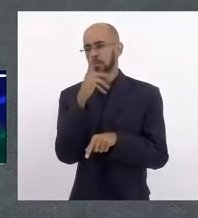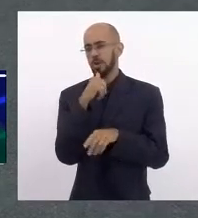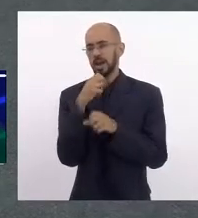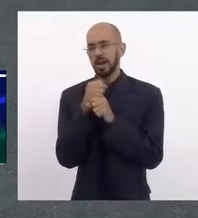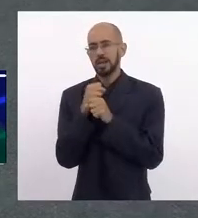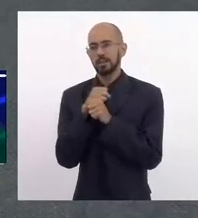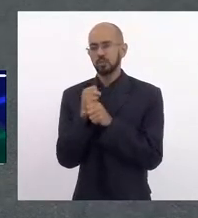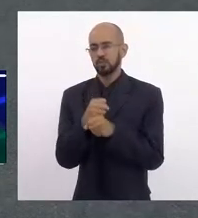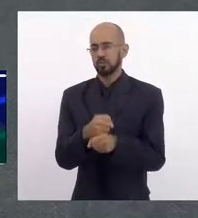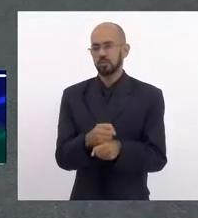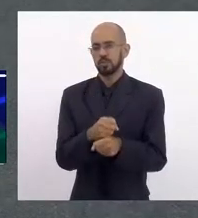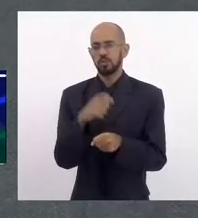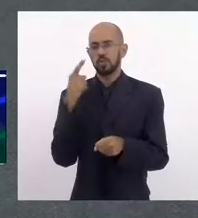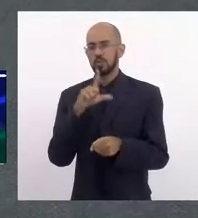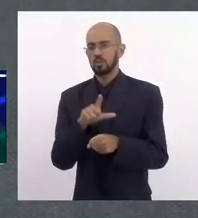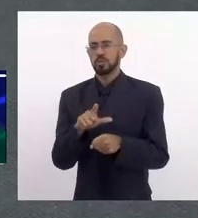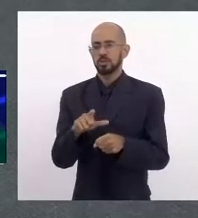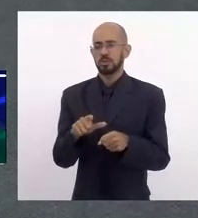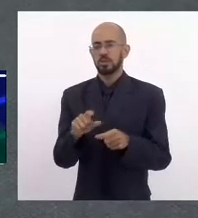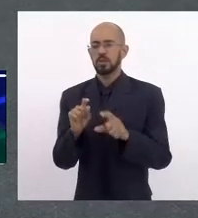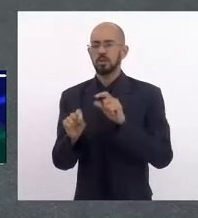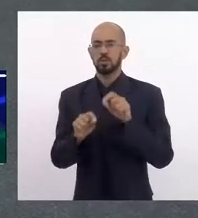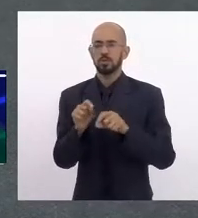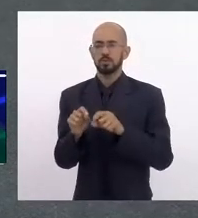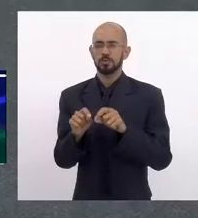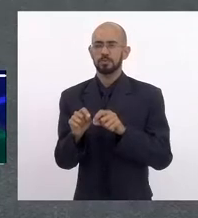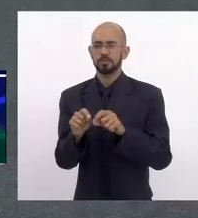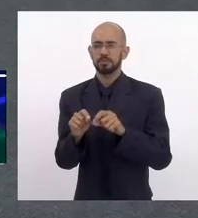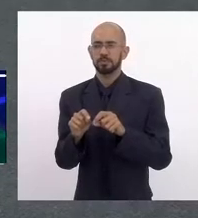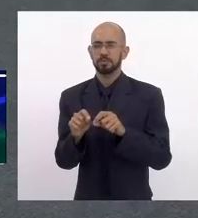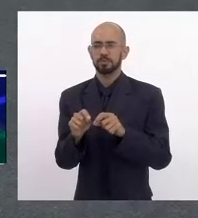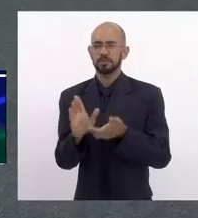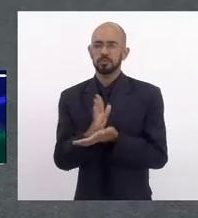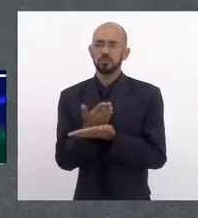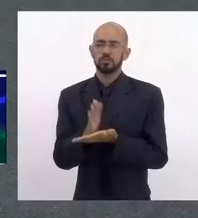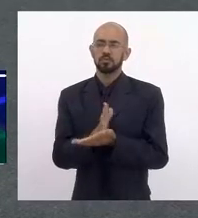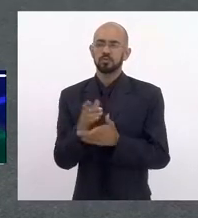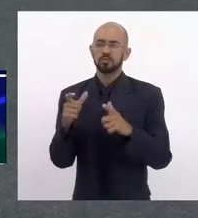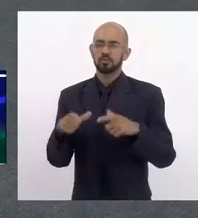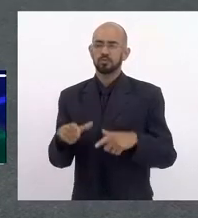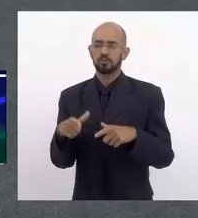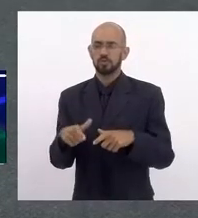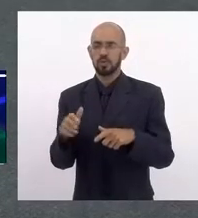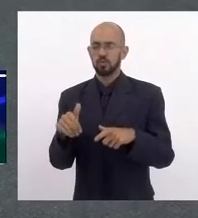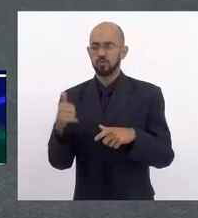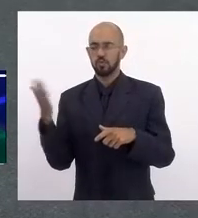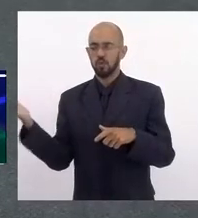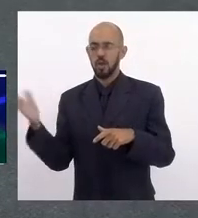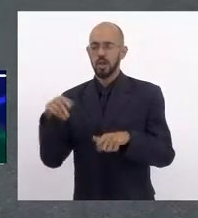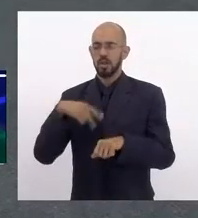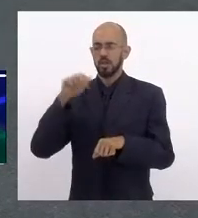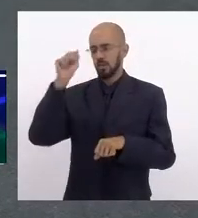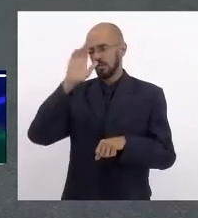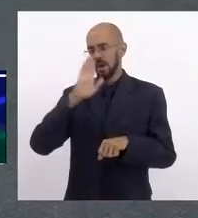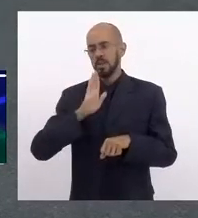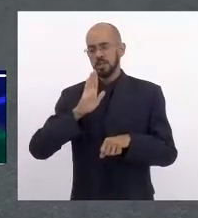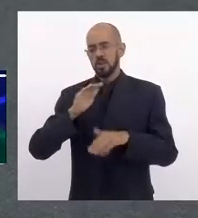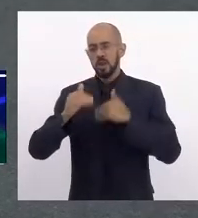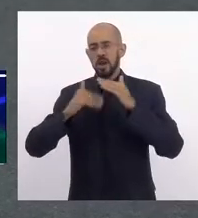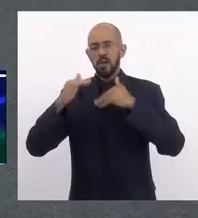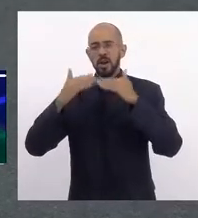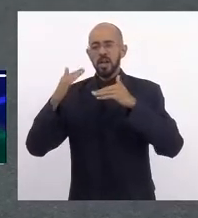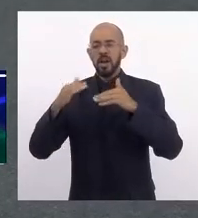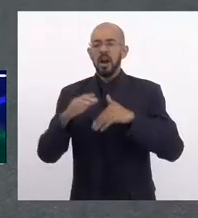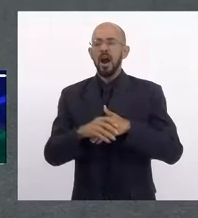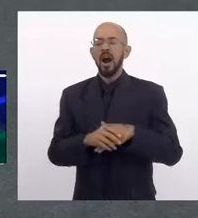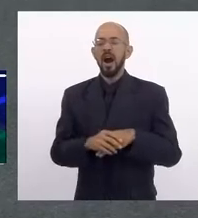consiga chegar ao ponto de alguns lugares fora do país que avançaram tanto nessa matéria. Mas que é